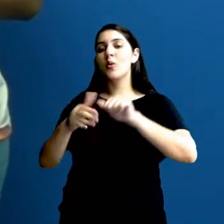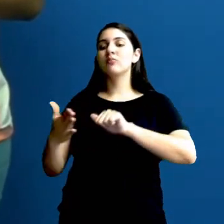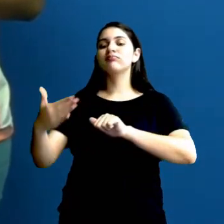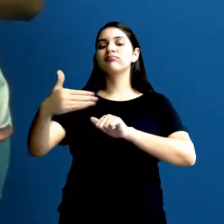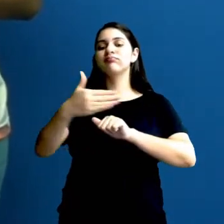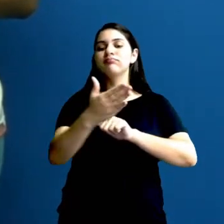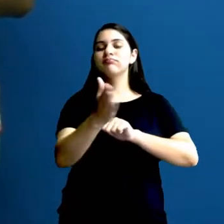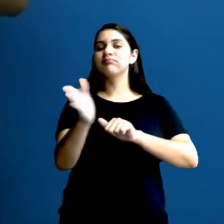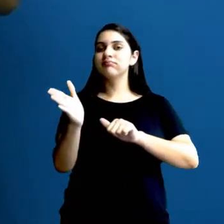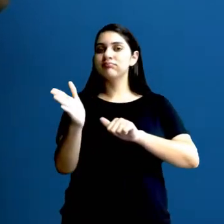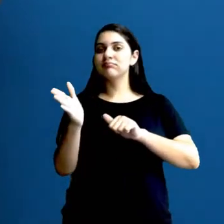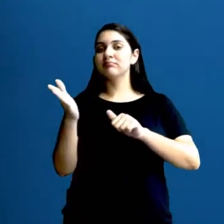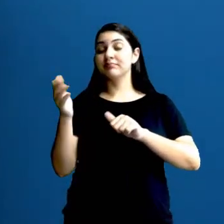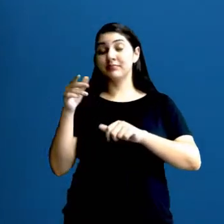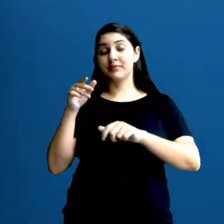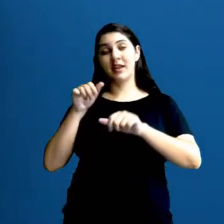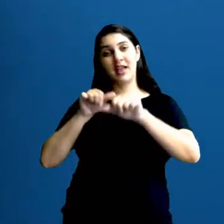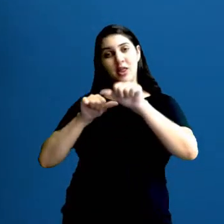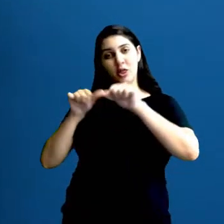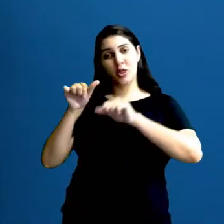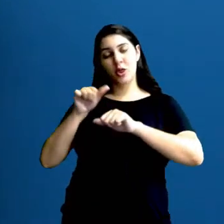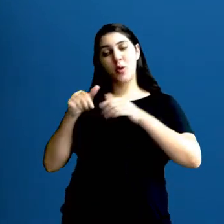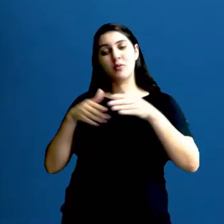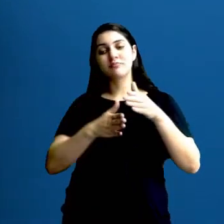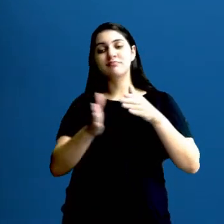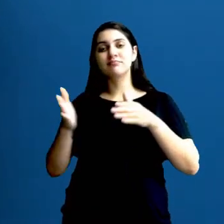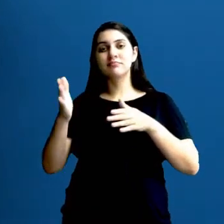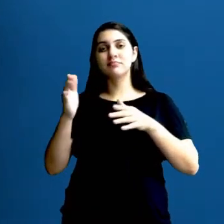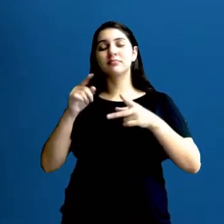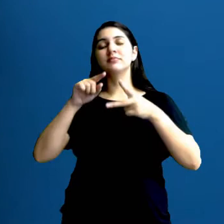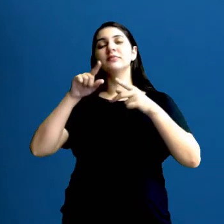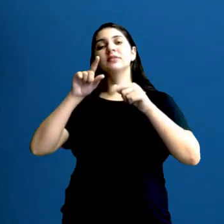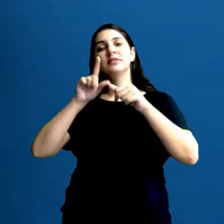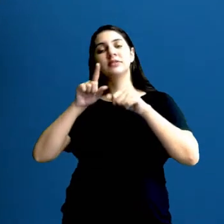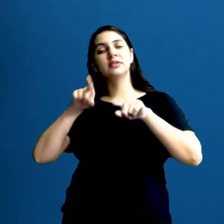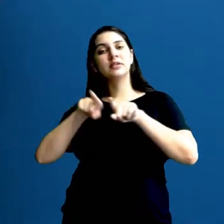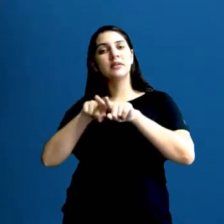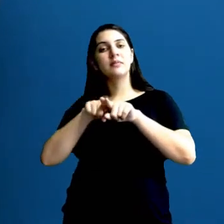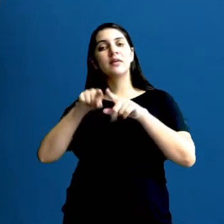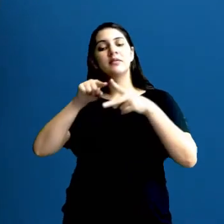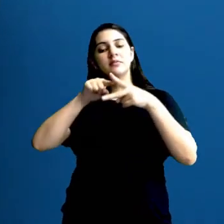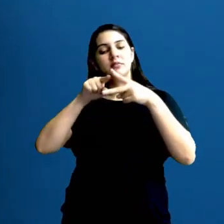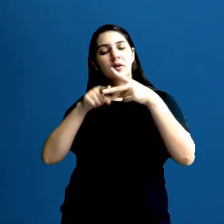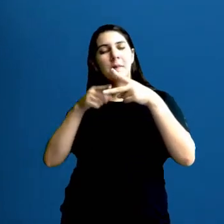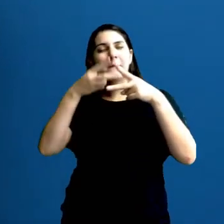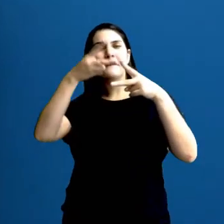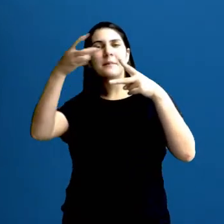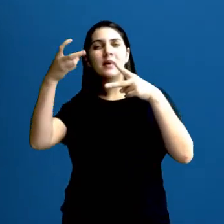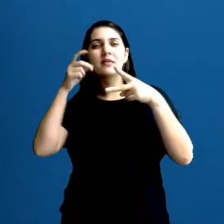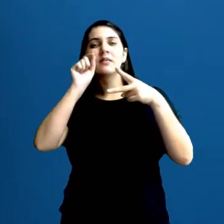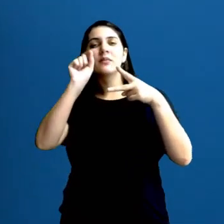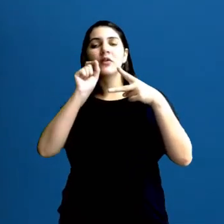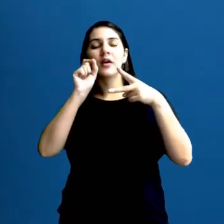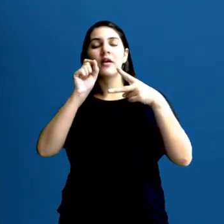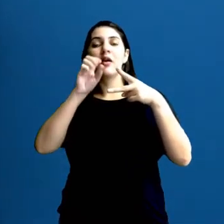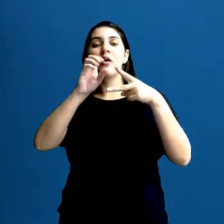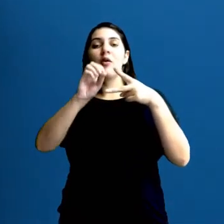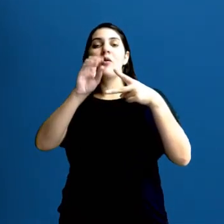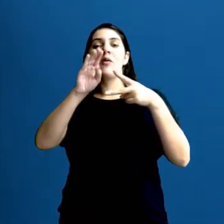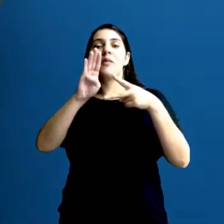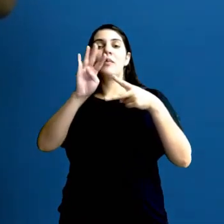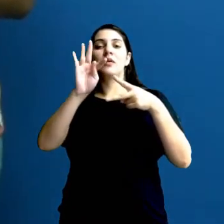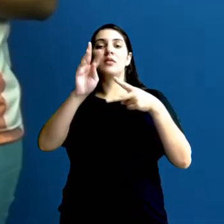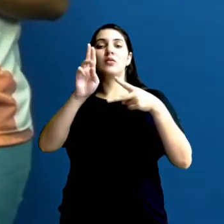veio para cá. Essa mudança de direção, ó, formou um ângulo. Perceba que aqui é um ângulo